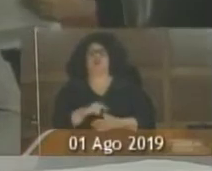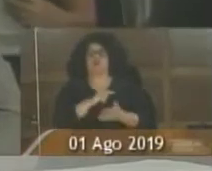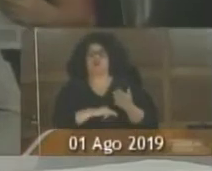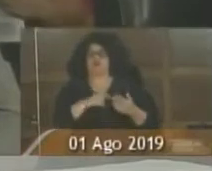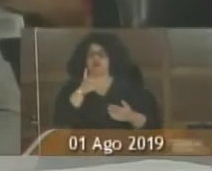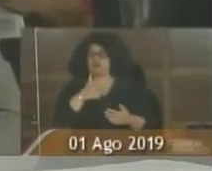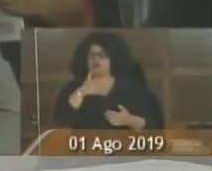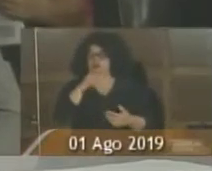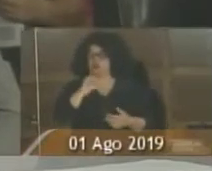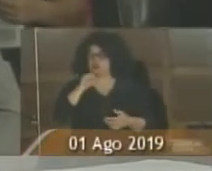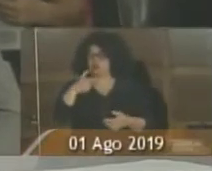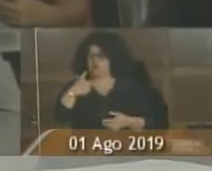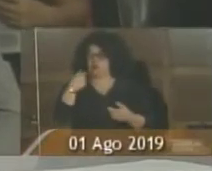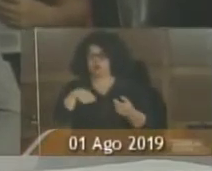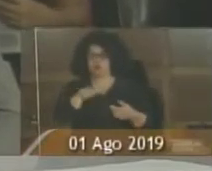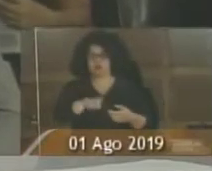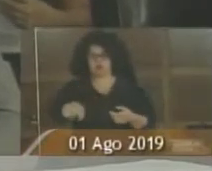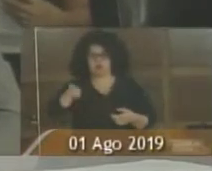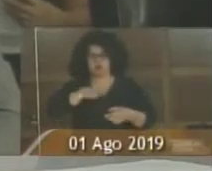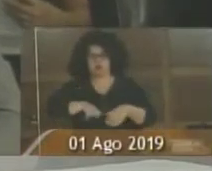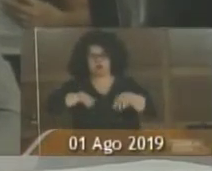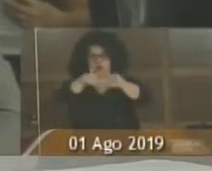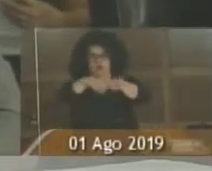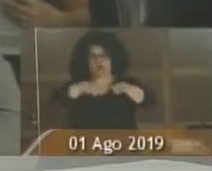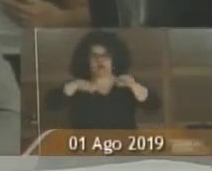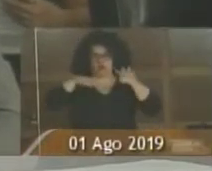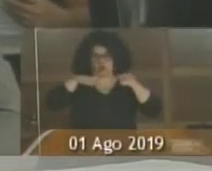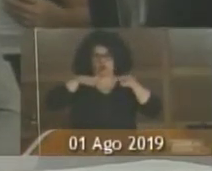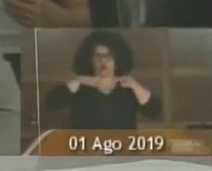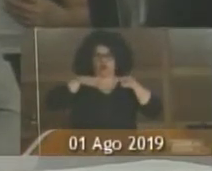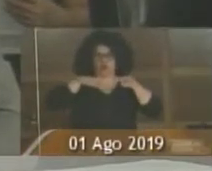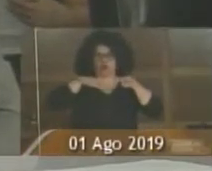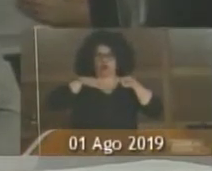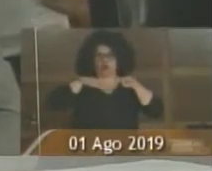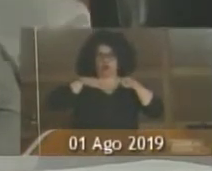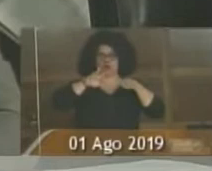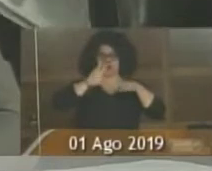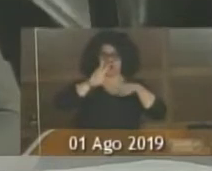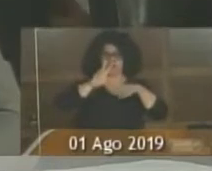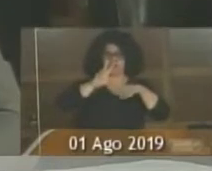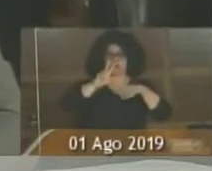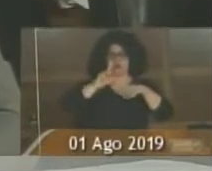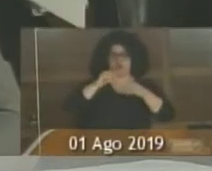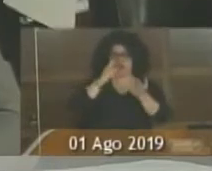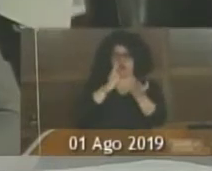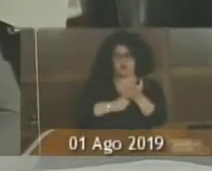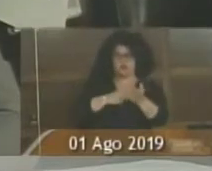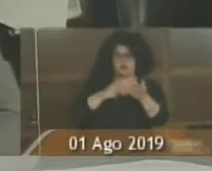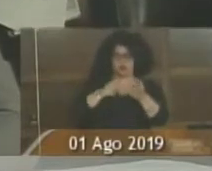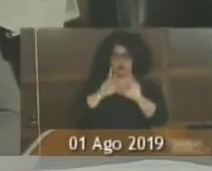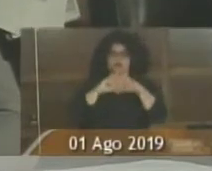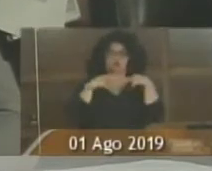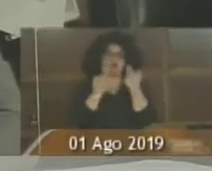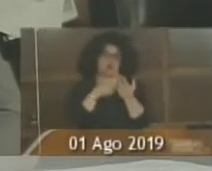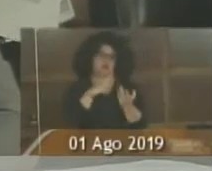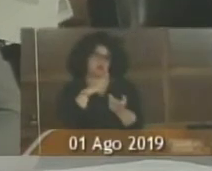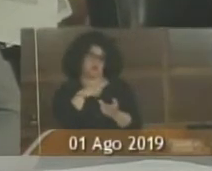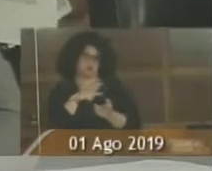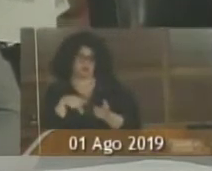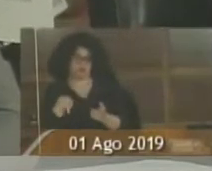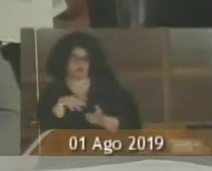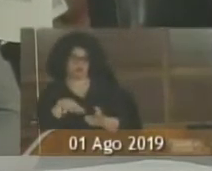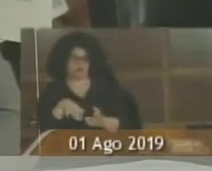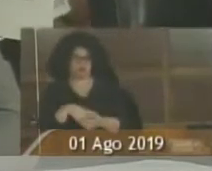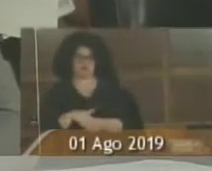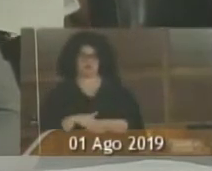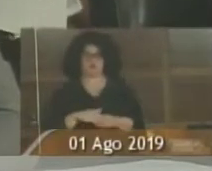solicitando a mesa de liberado uso do plenário, presidente Benedito Adelino, para realização de uma audiência, de uma reunião particular com assessores.